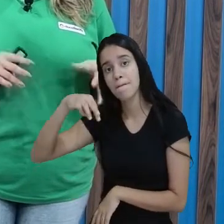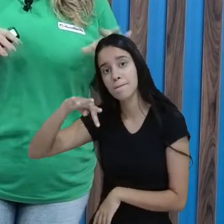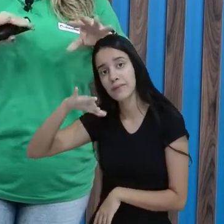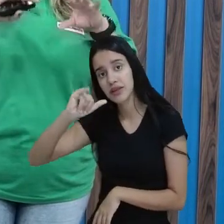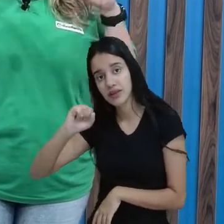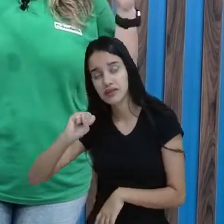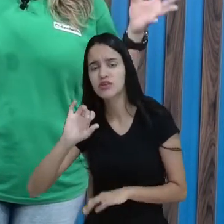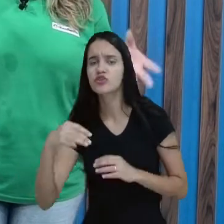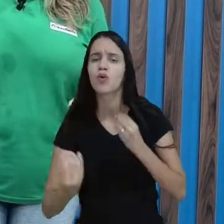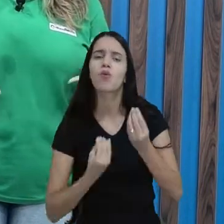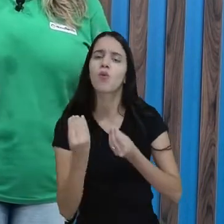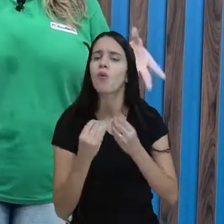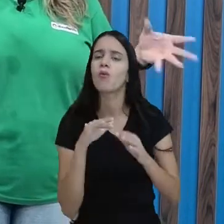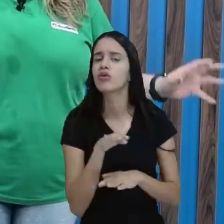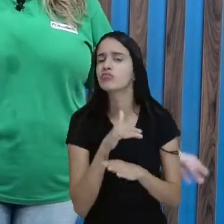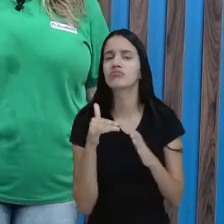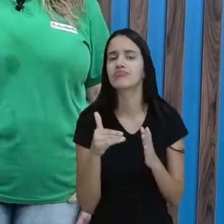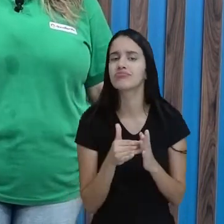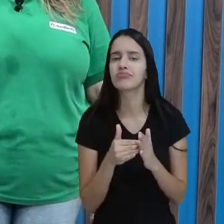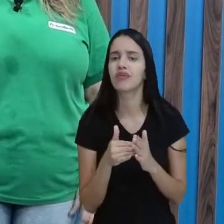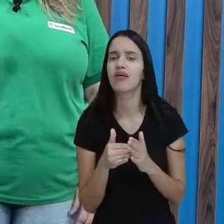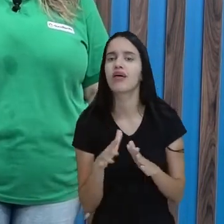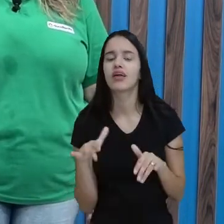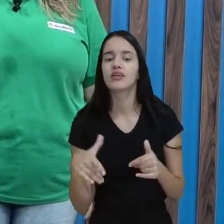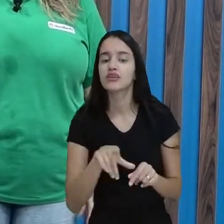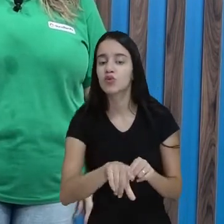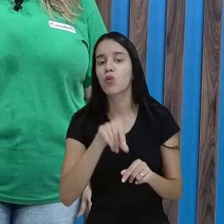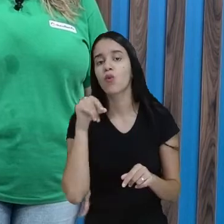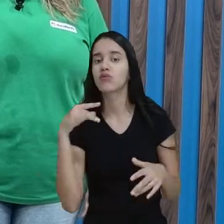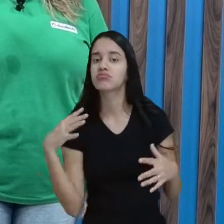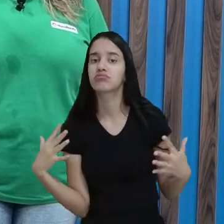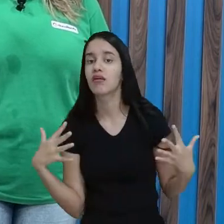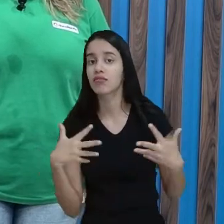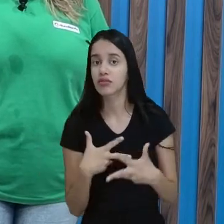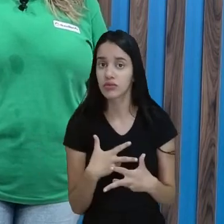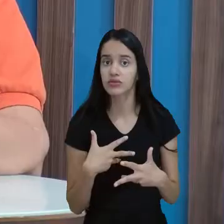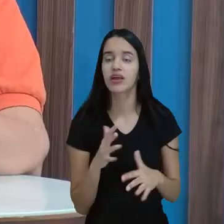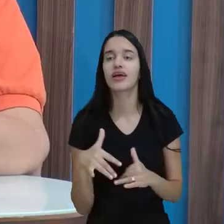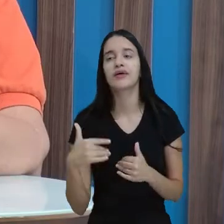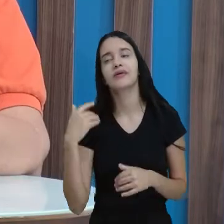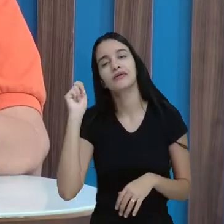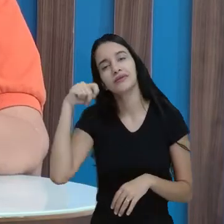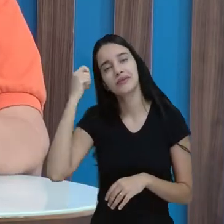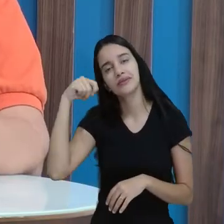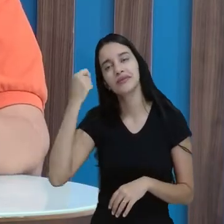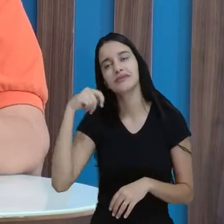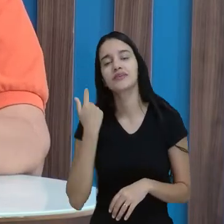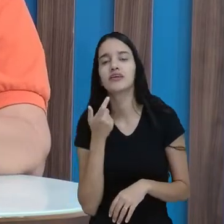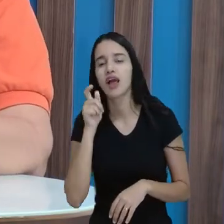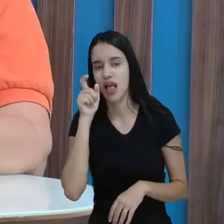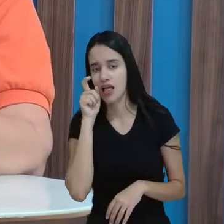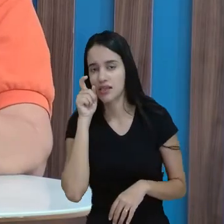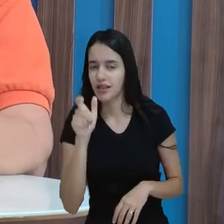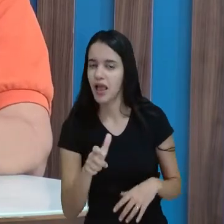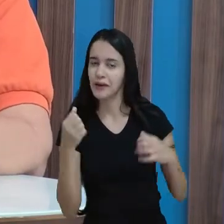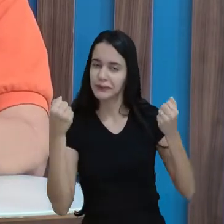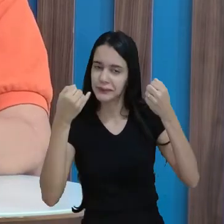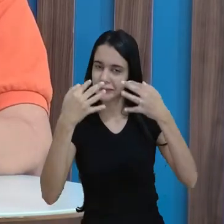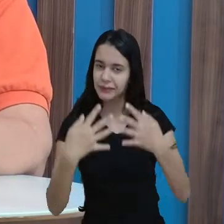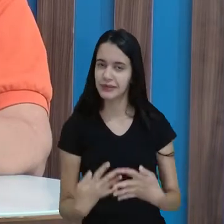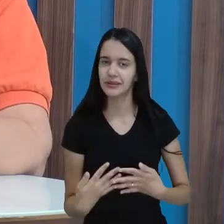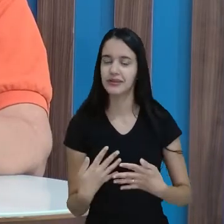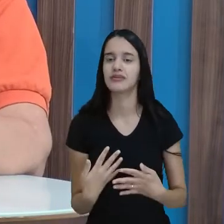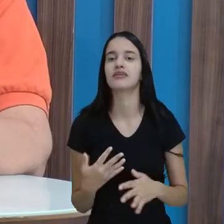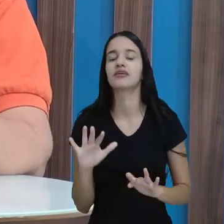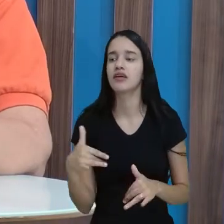né? E como tudo isso tem a ver com a seleção natural. Esse vídeo eu acho que é muito bem interessante, explicadinho, né,